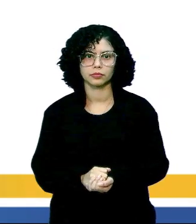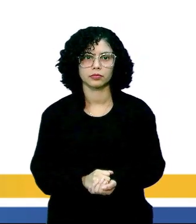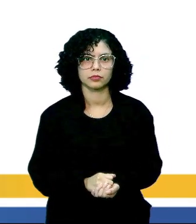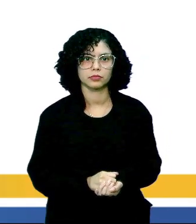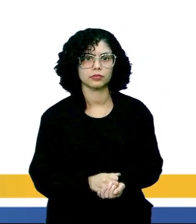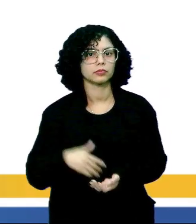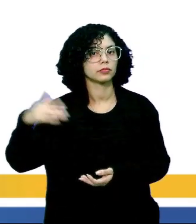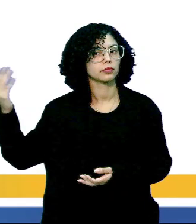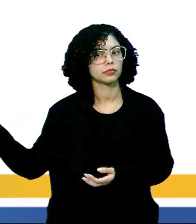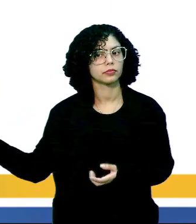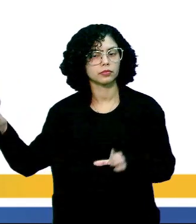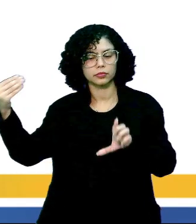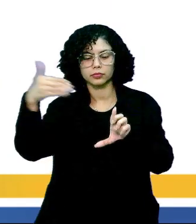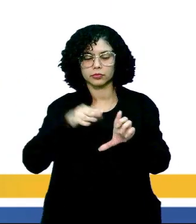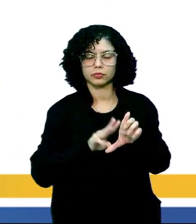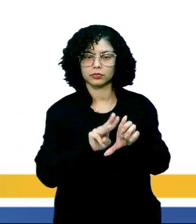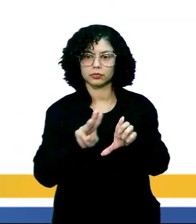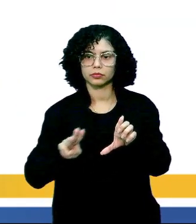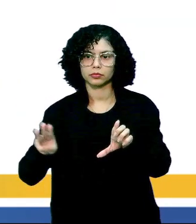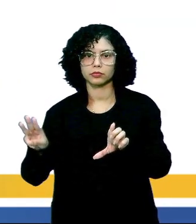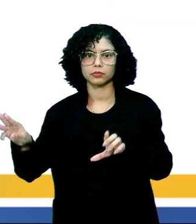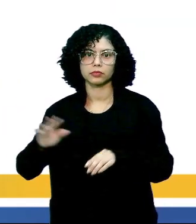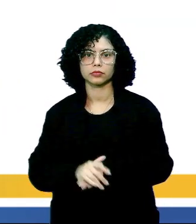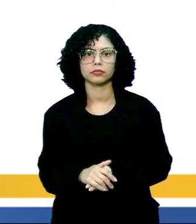Aqui está o referencial bibliográfico.